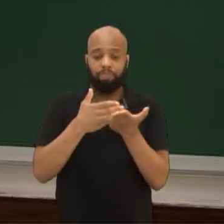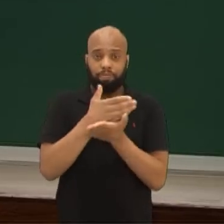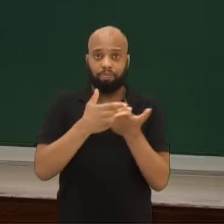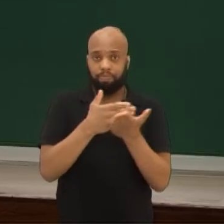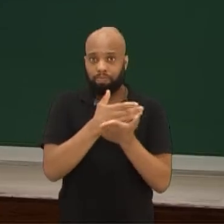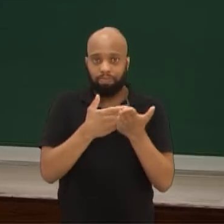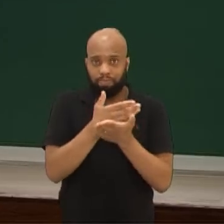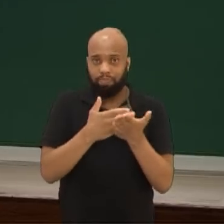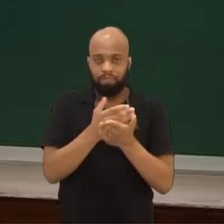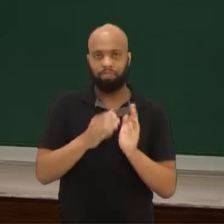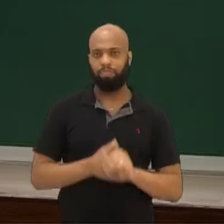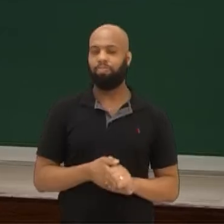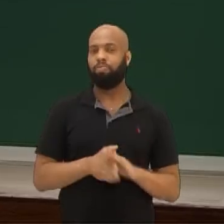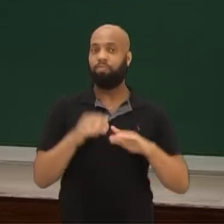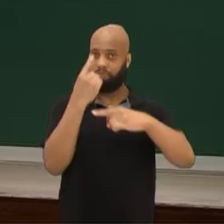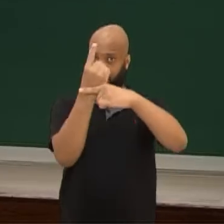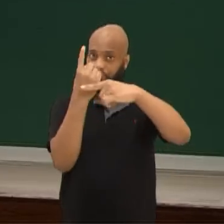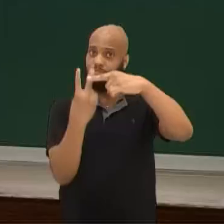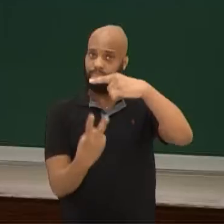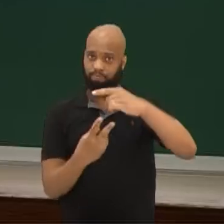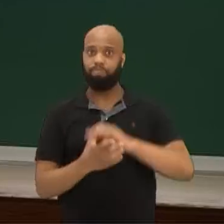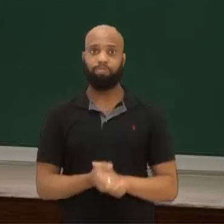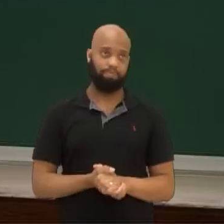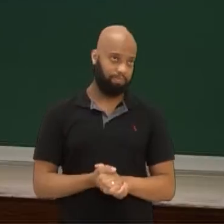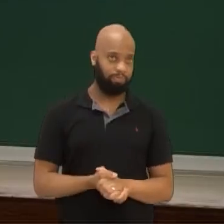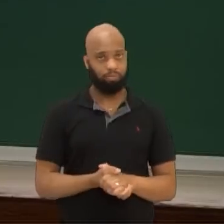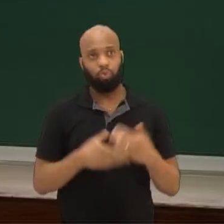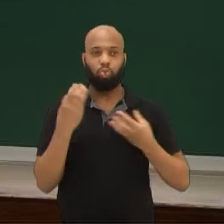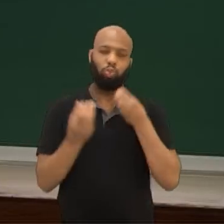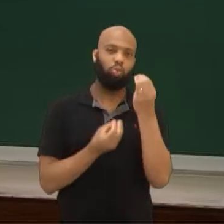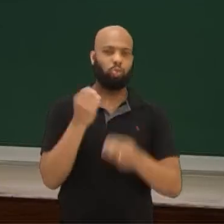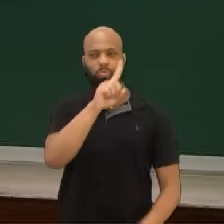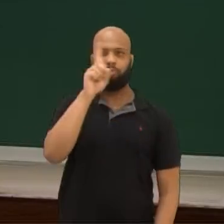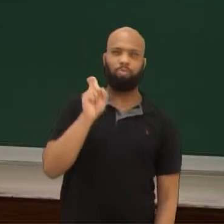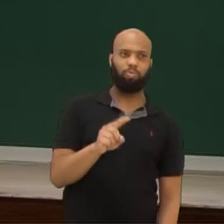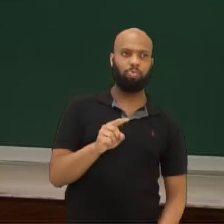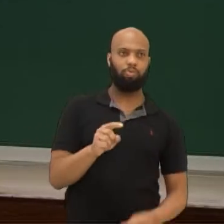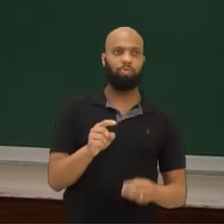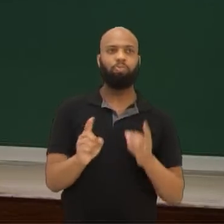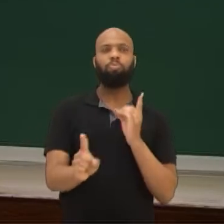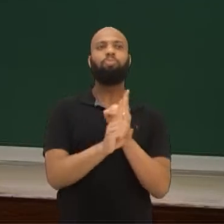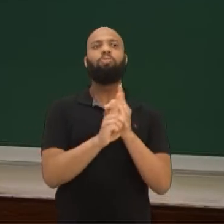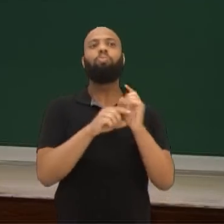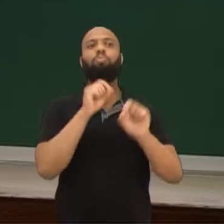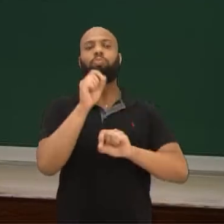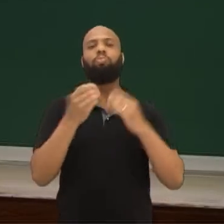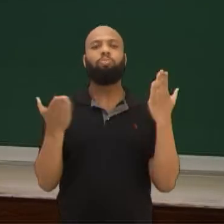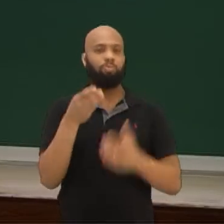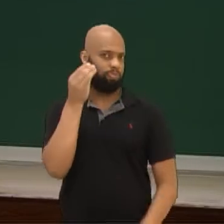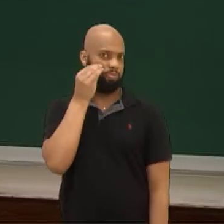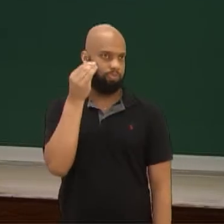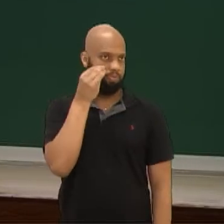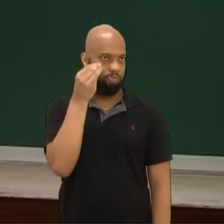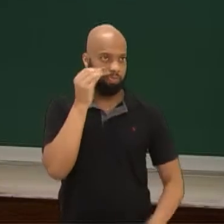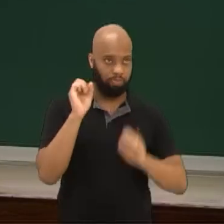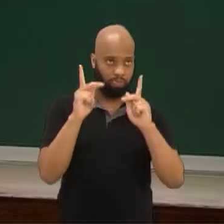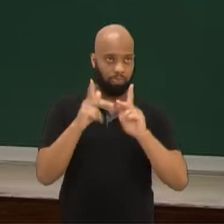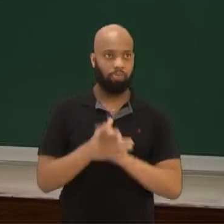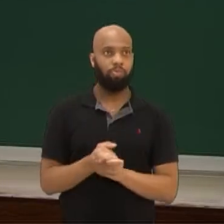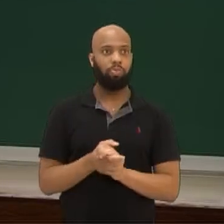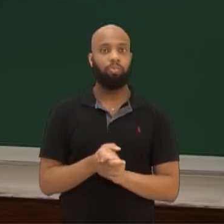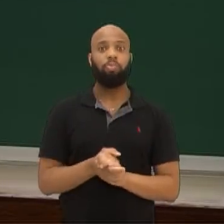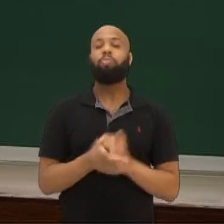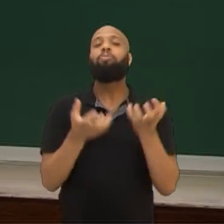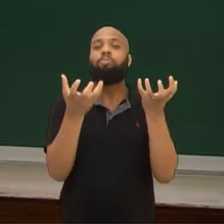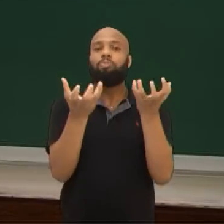Meia é metade. Então, metade da volta? Como será? Para descobrir isso, a gente vai fazer uns testes, certo?